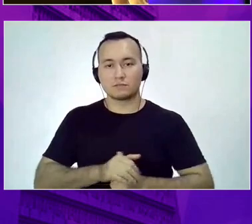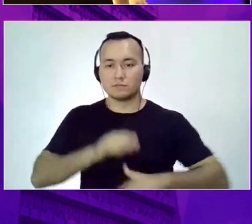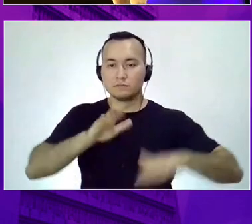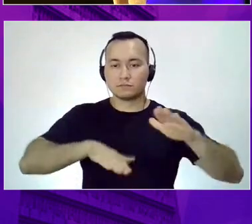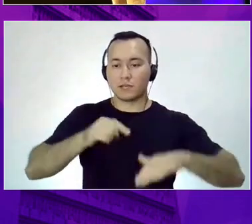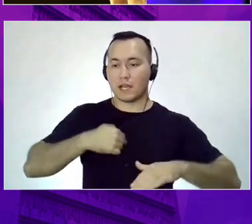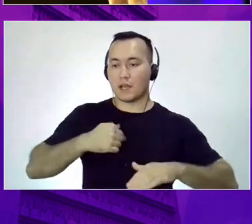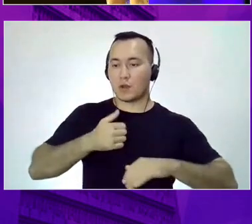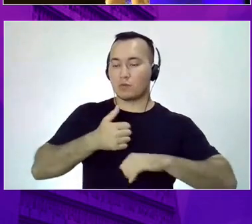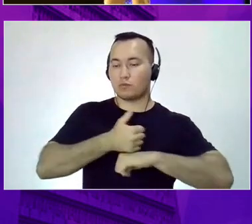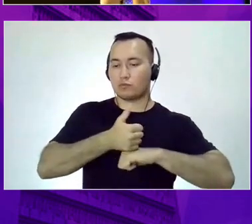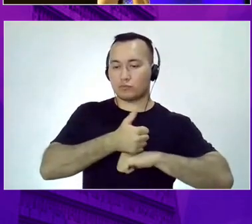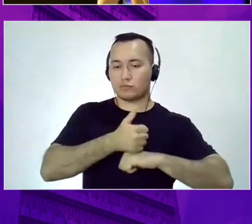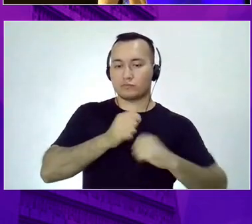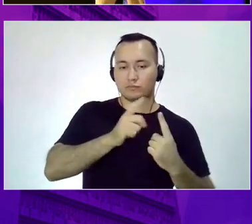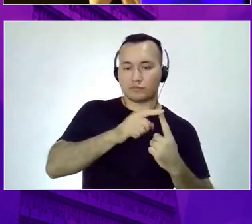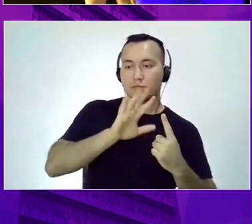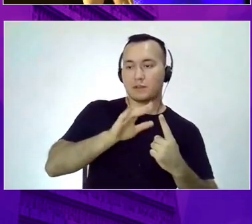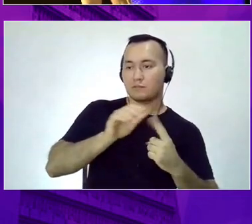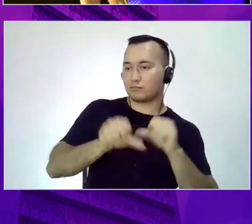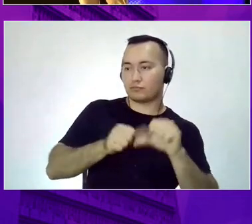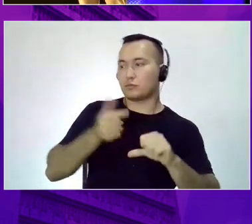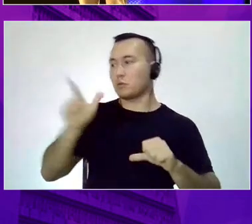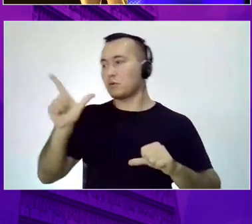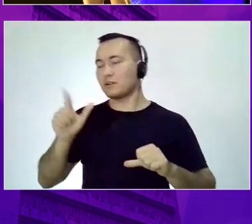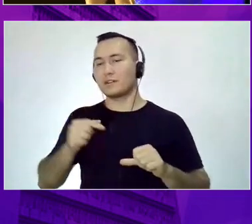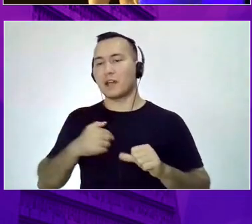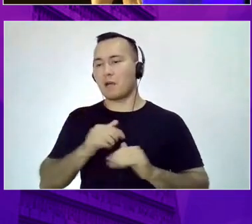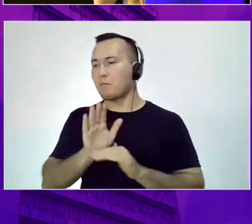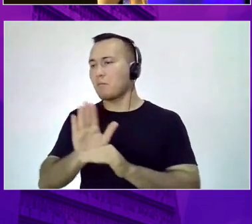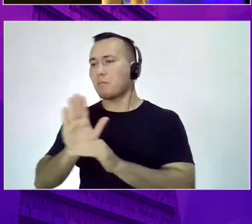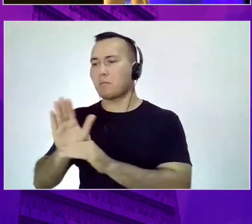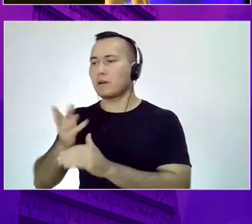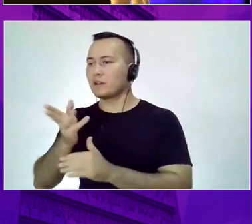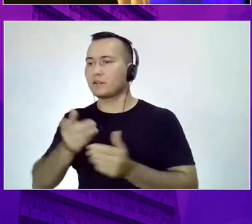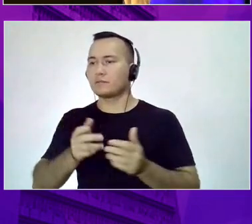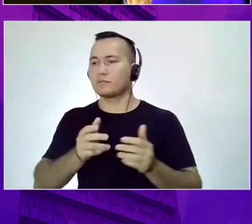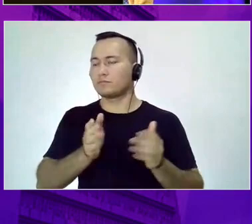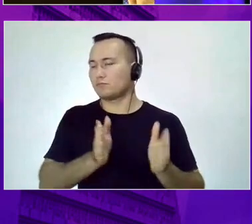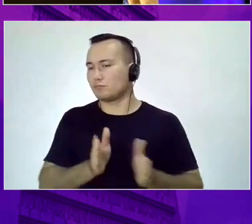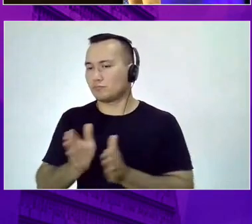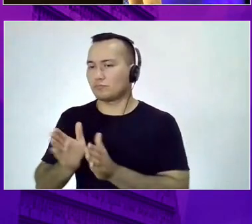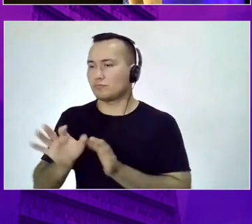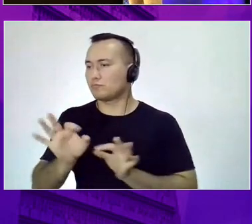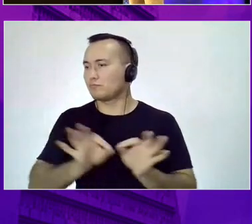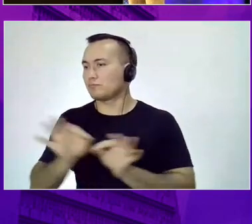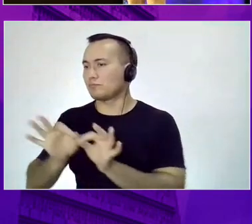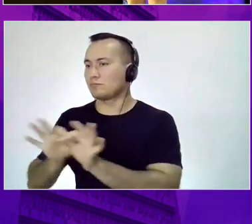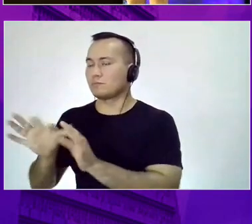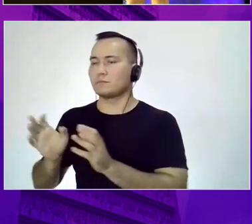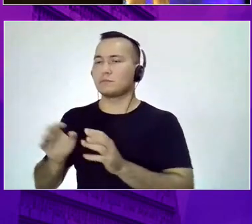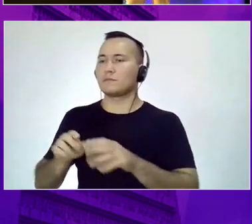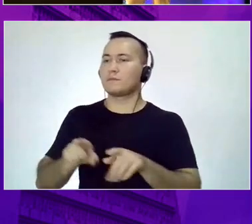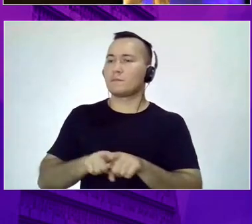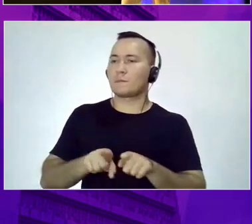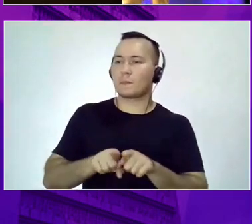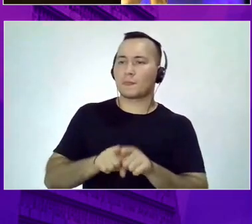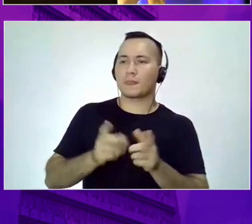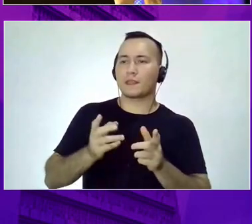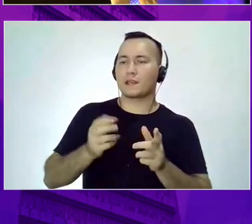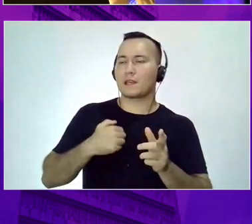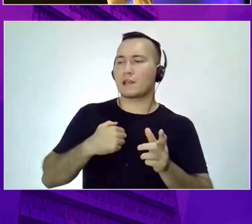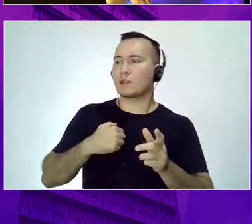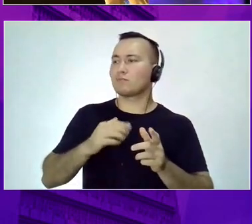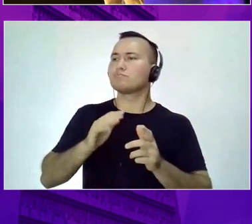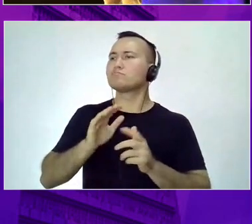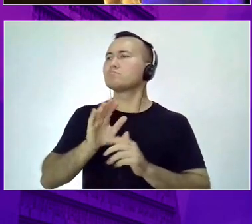trabalhar com o time, fazer retrospectiva, ajudar na planning, estava nesse trabalho. Então, lógico que cada um fazendo seu trabalho, mas